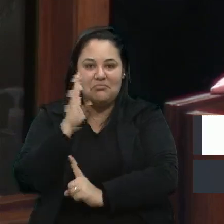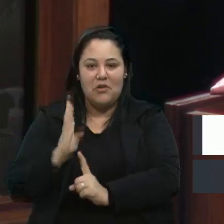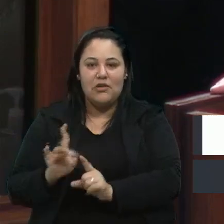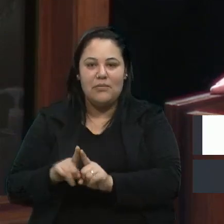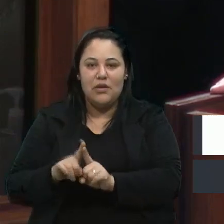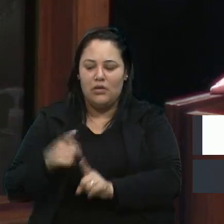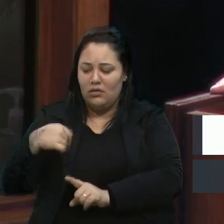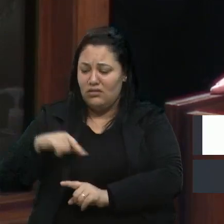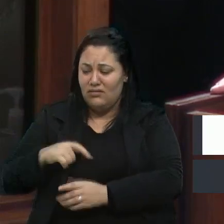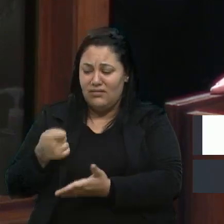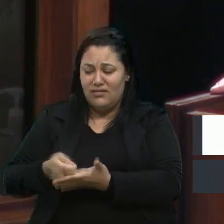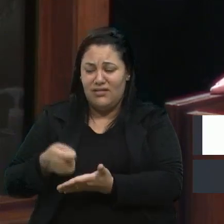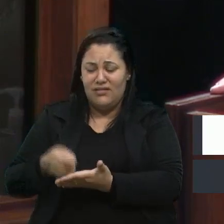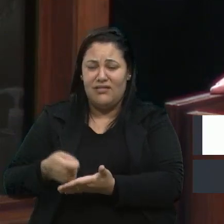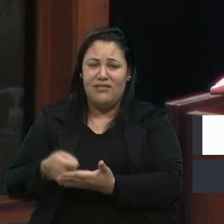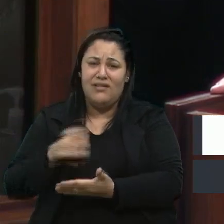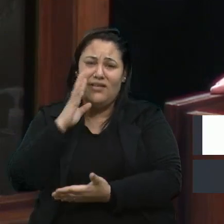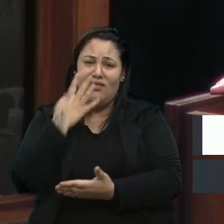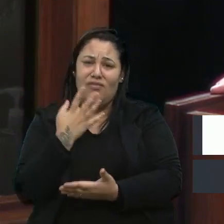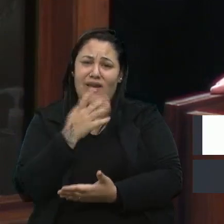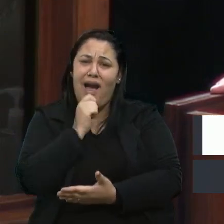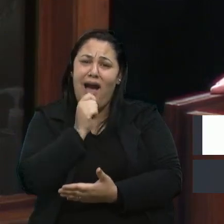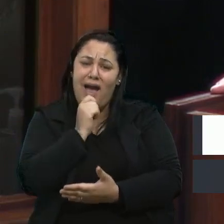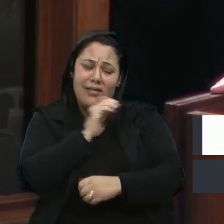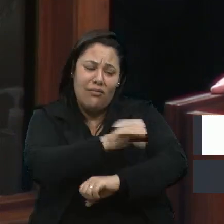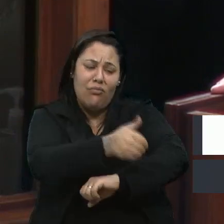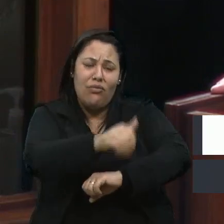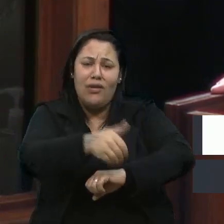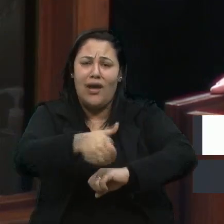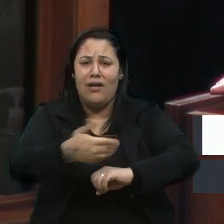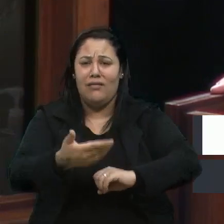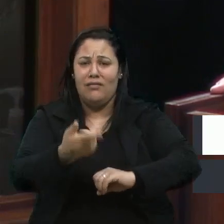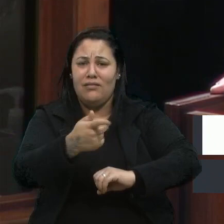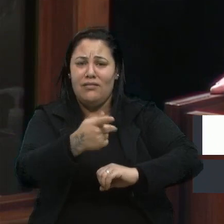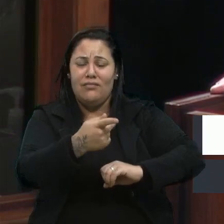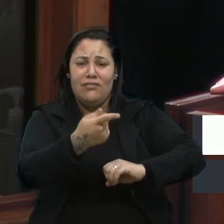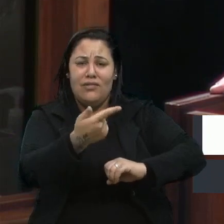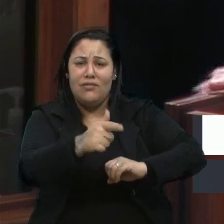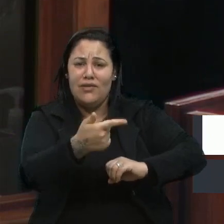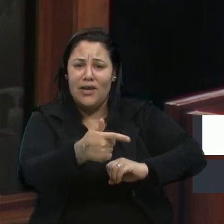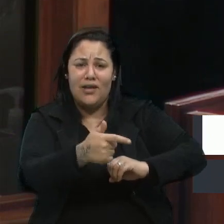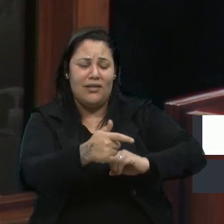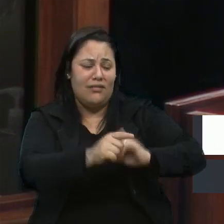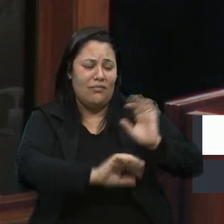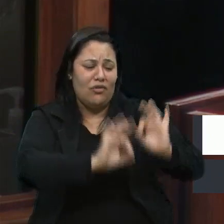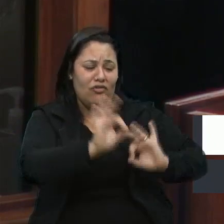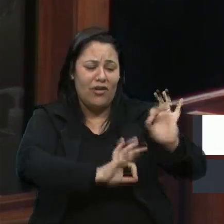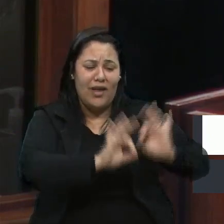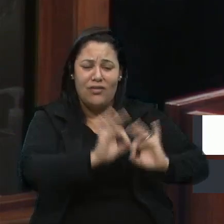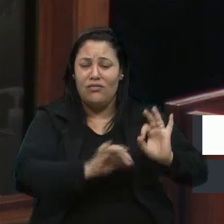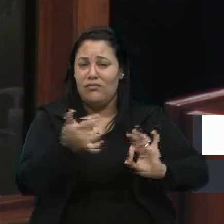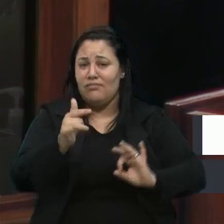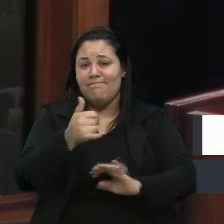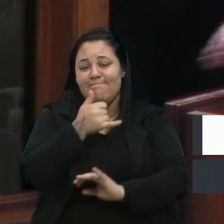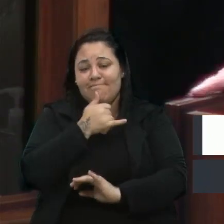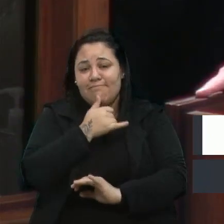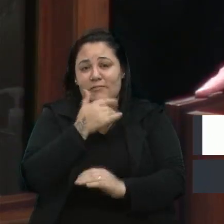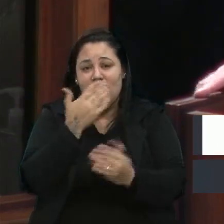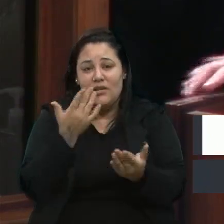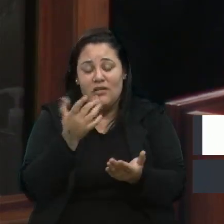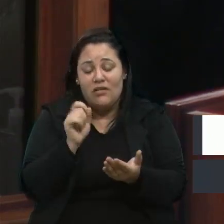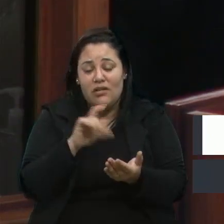resolver problema de buraco na cidade. Sem projeto, sem planejamento, infelizmente, é o que temos